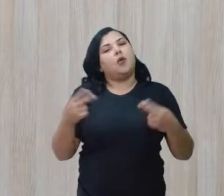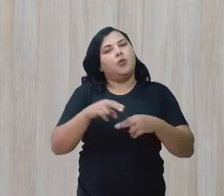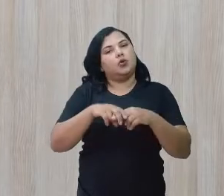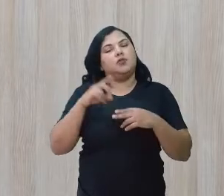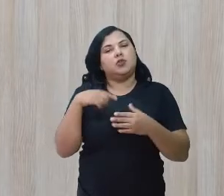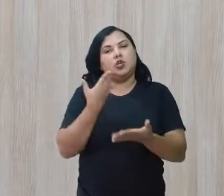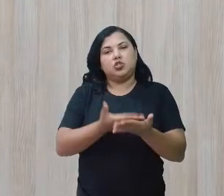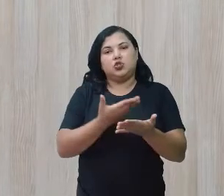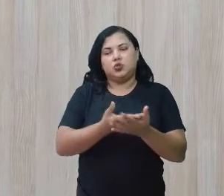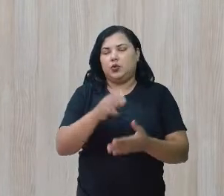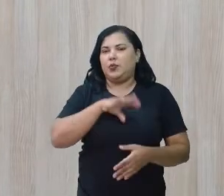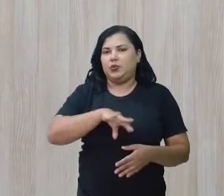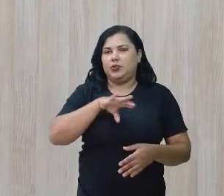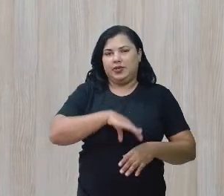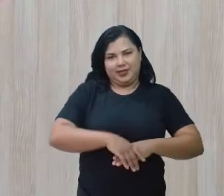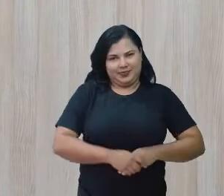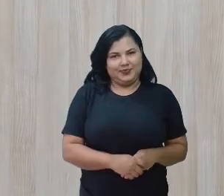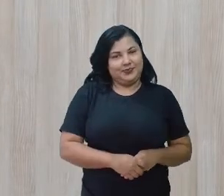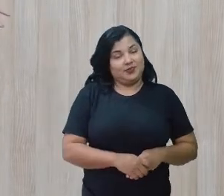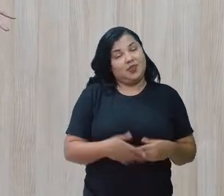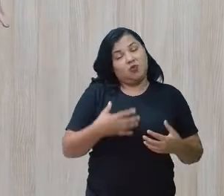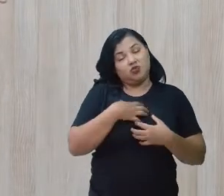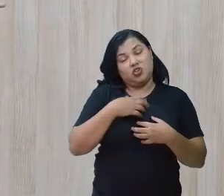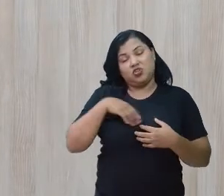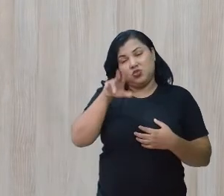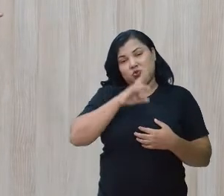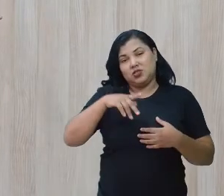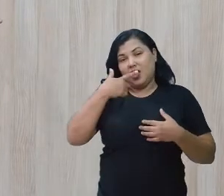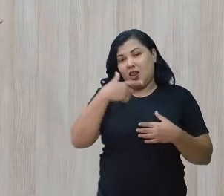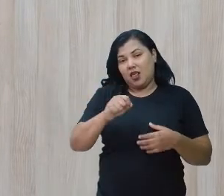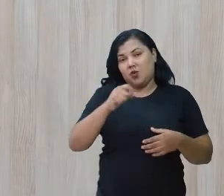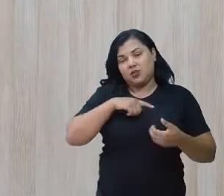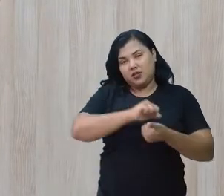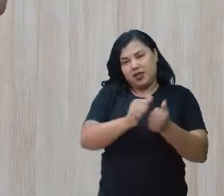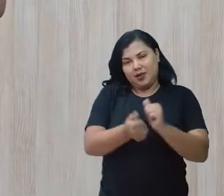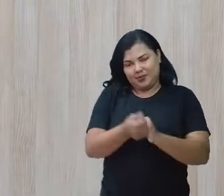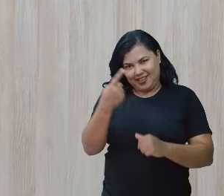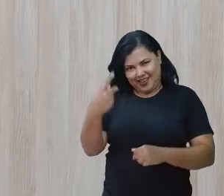também. E várias formas de utilizar a língua e de adequar-se a ela.